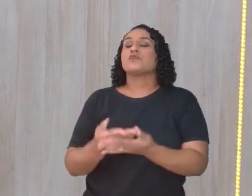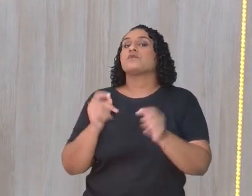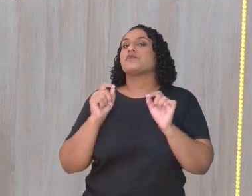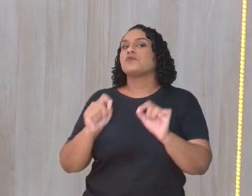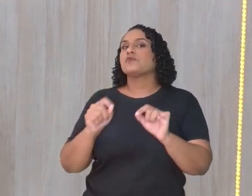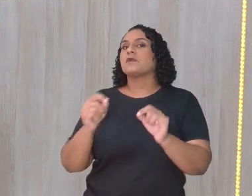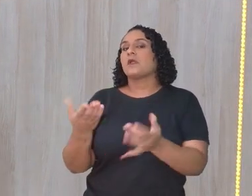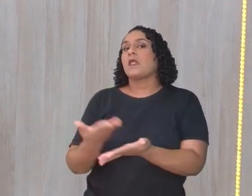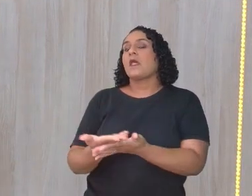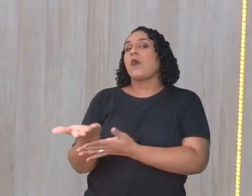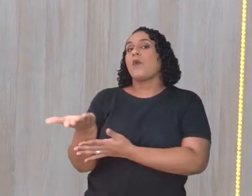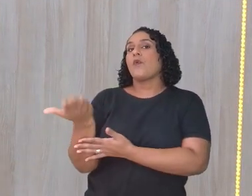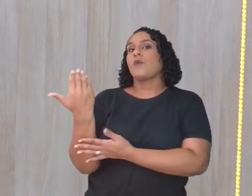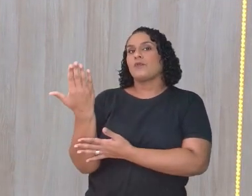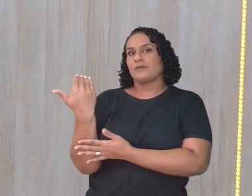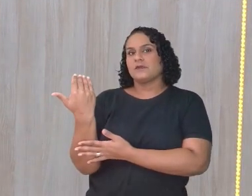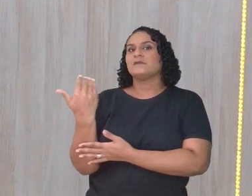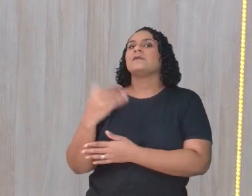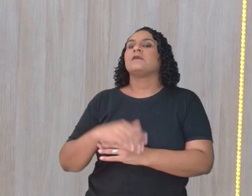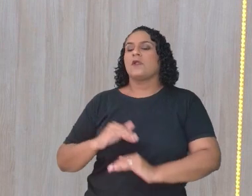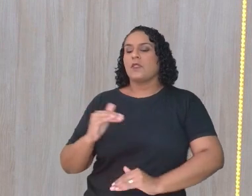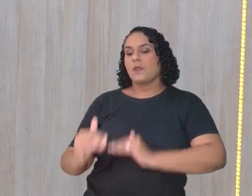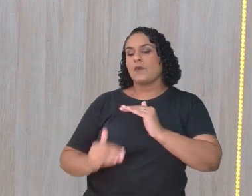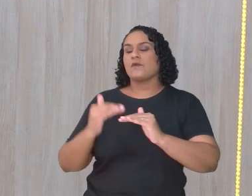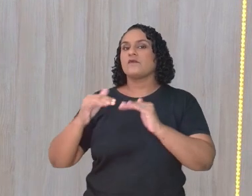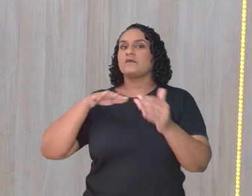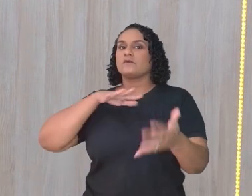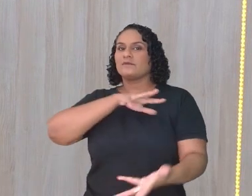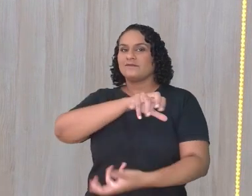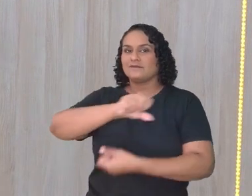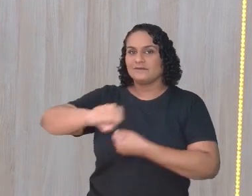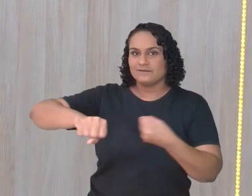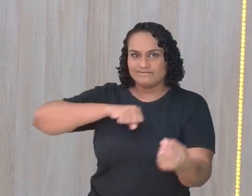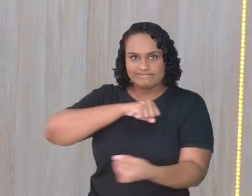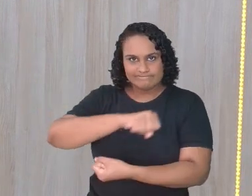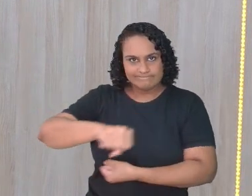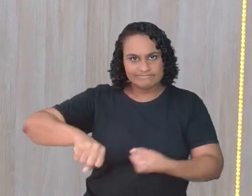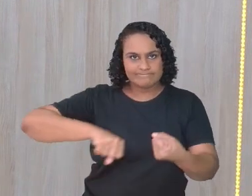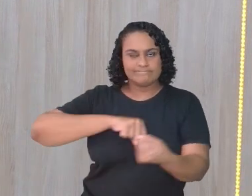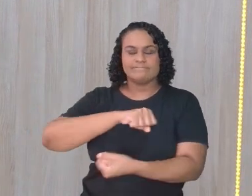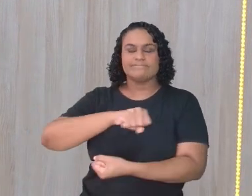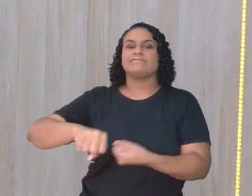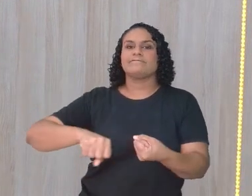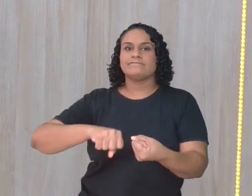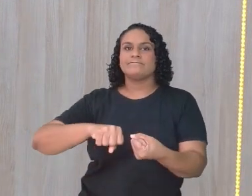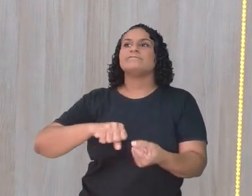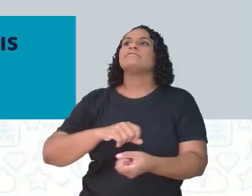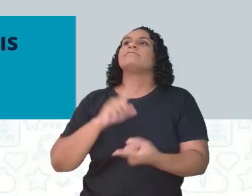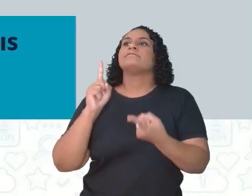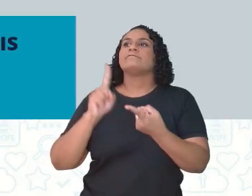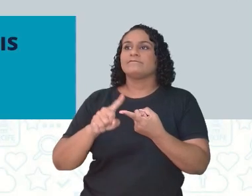é? Nós vimos na aula anterior desenvolvimento sustentável, não é? Nós trabalhamos sobre o desenvolvimento